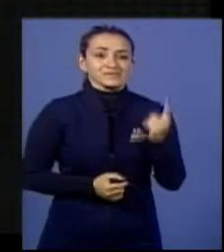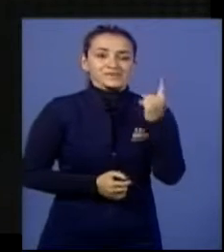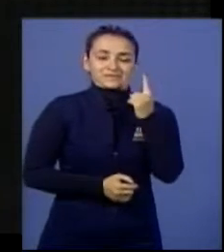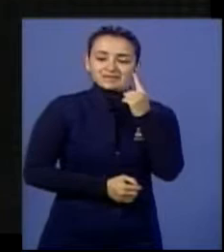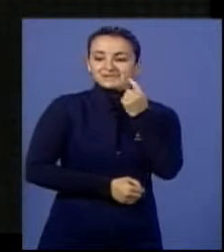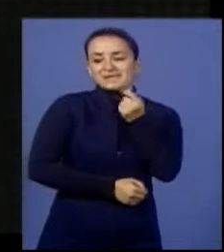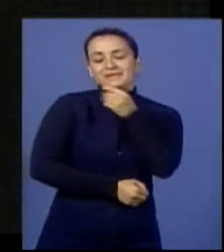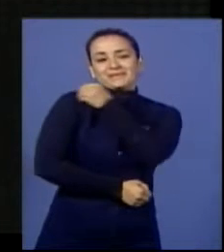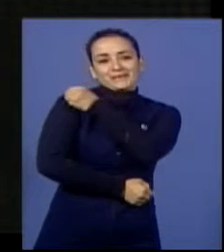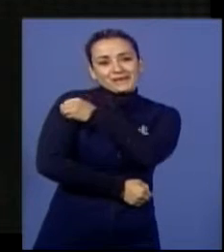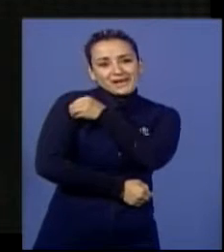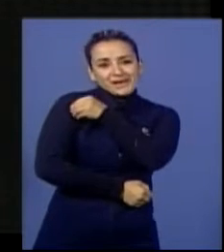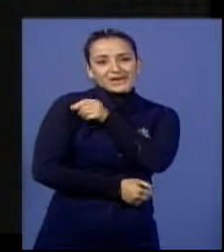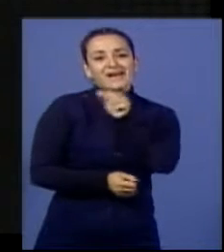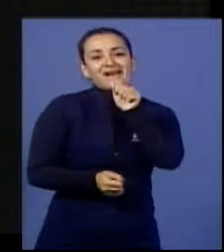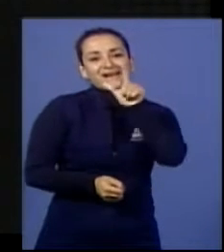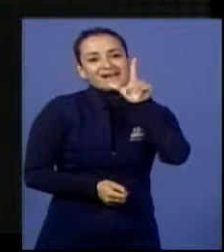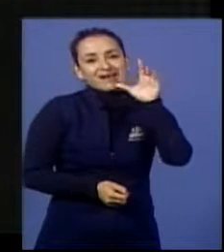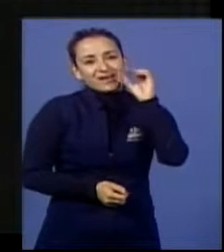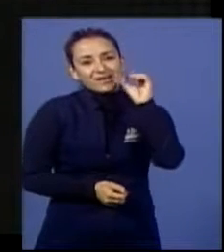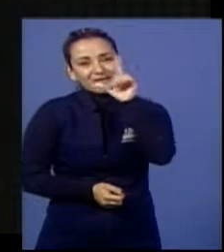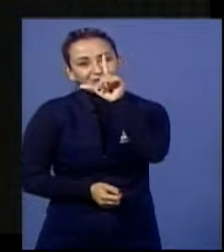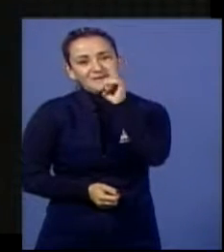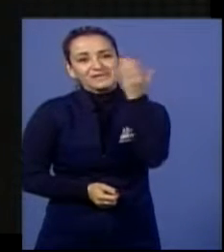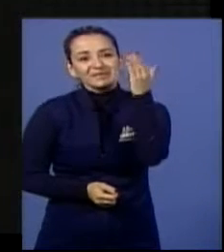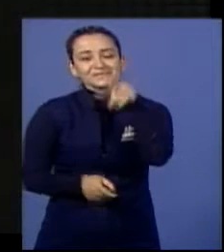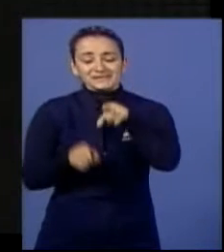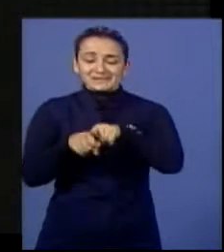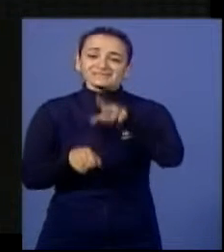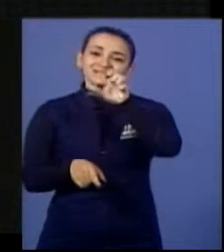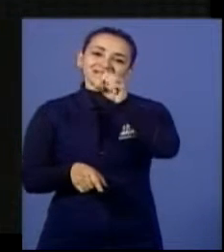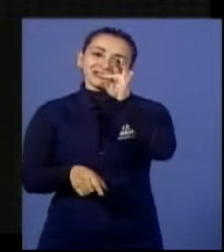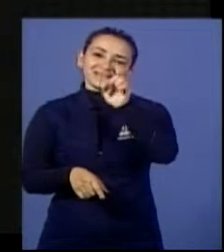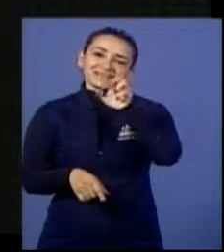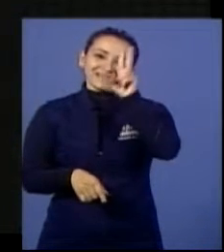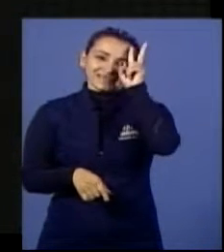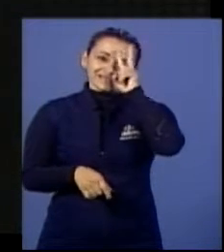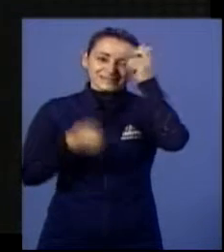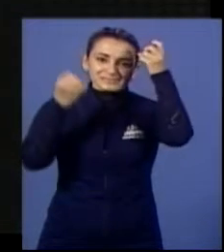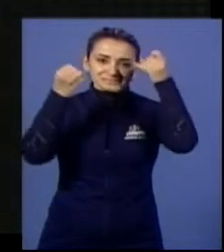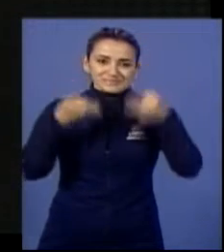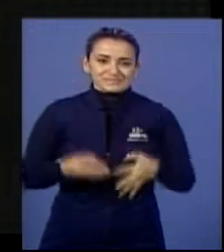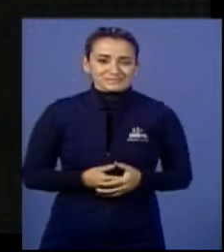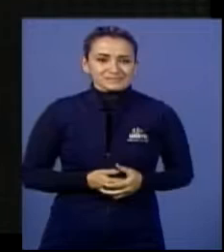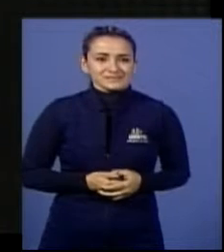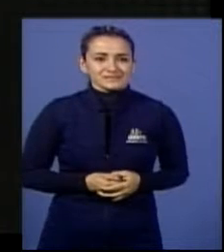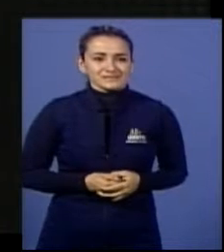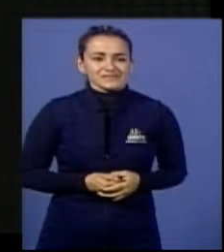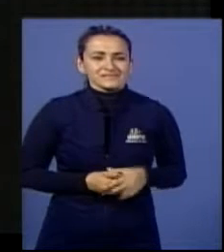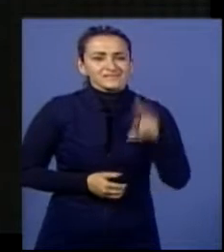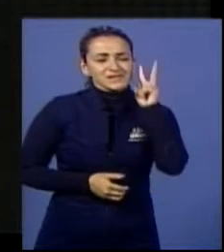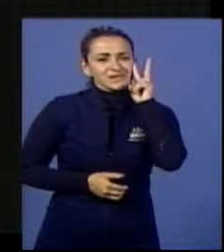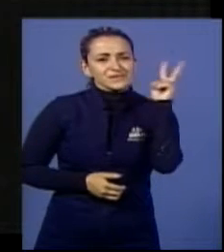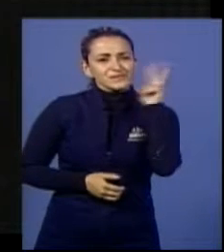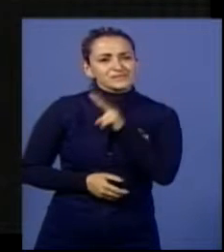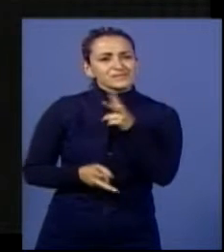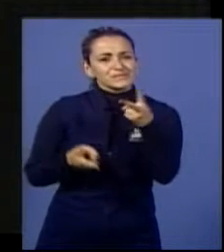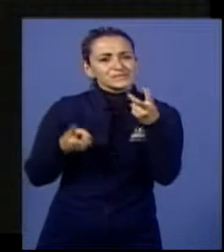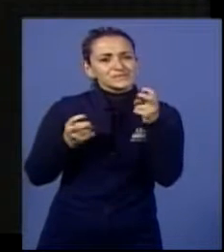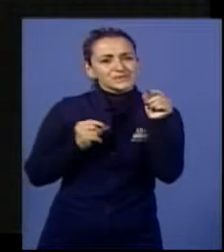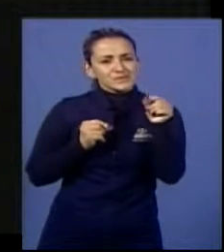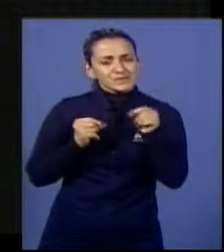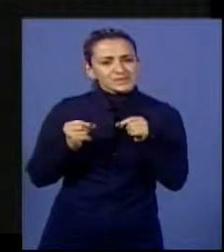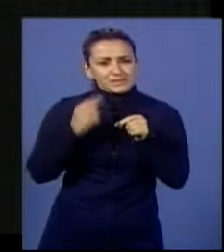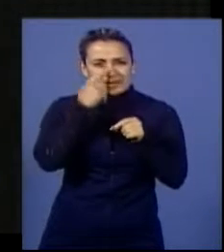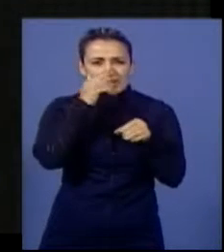era álcool e o segundo era éster. Portanto, você percebeu a passagem de um tomate pela sala, não? Você nem percebeu? Passagem do